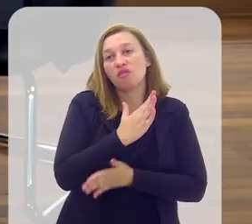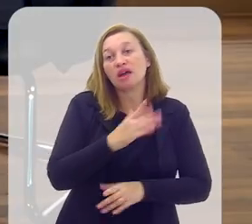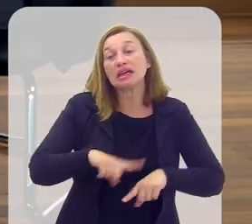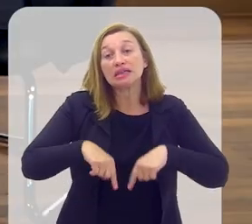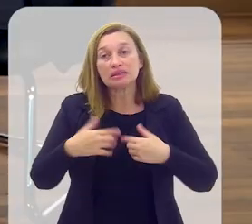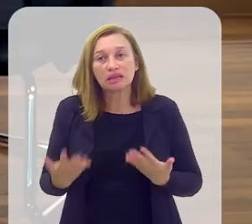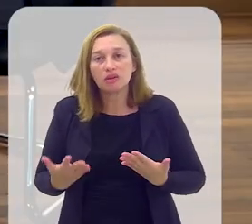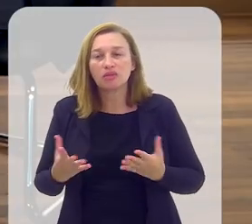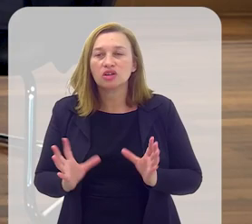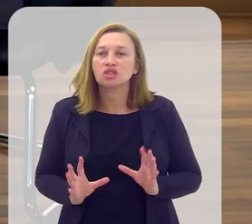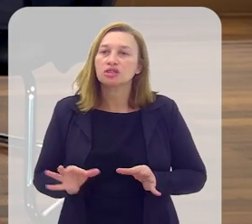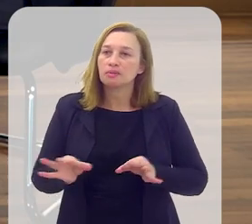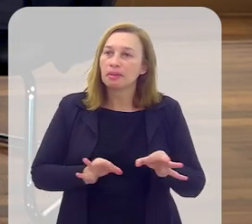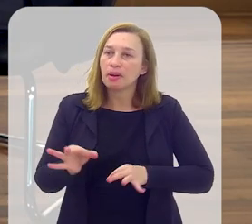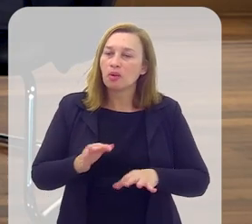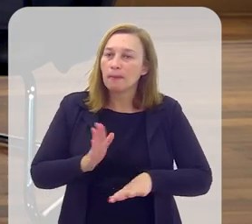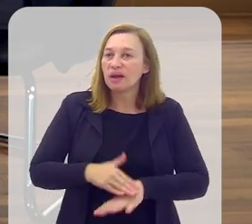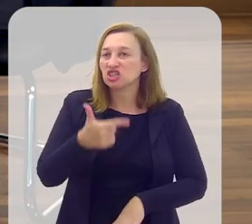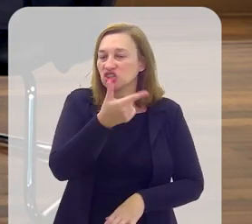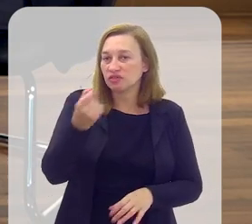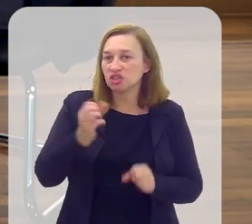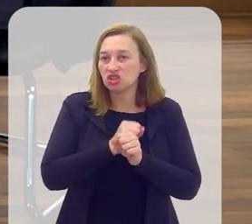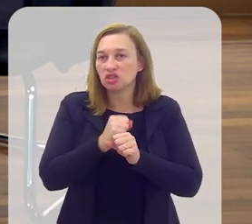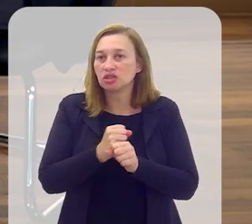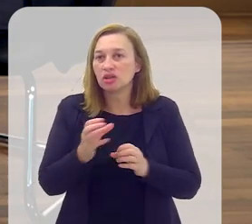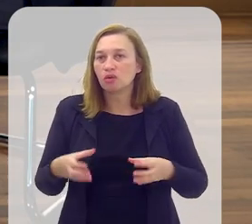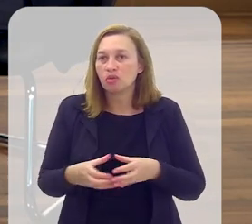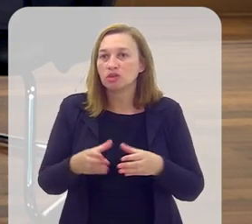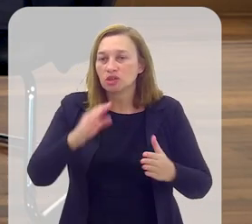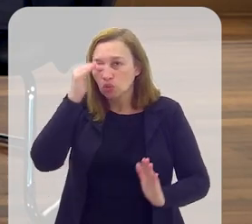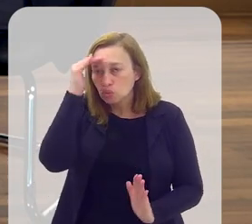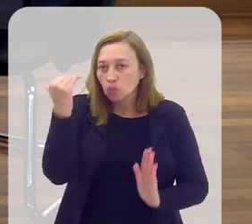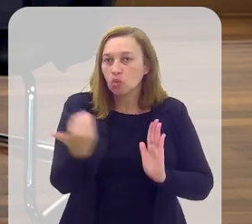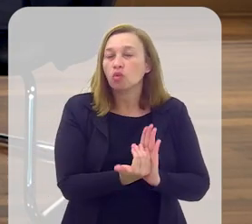Então, por isso que a gente montou, há mais de 20 anos, a Comissão do